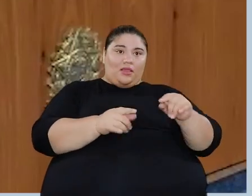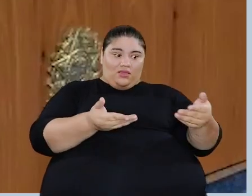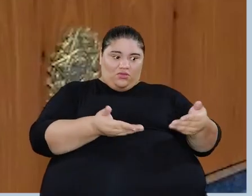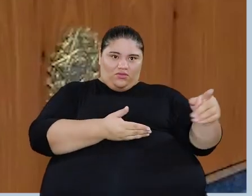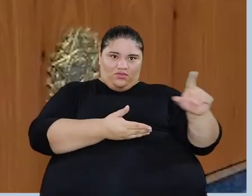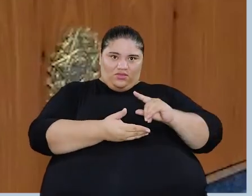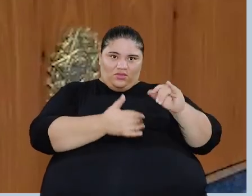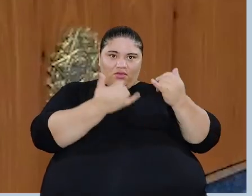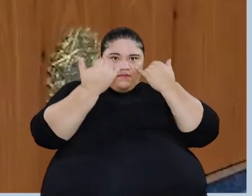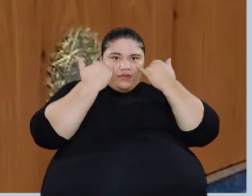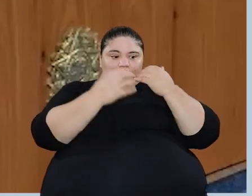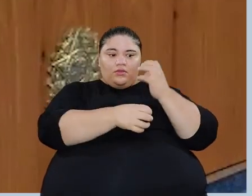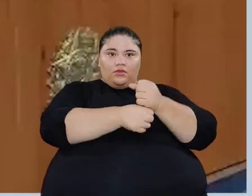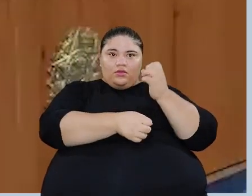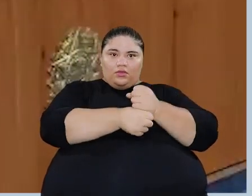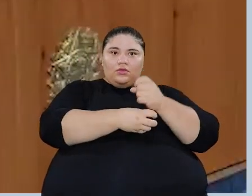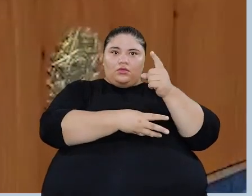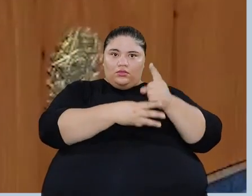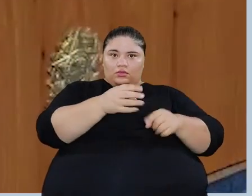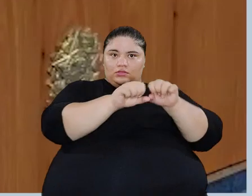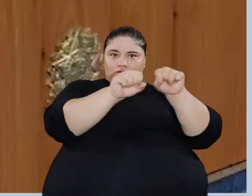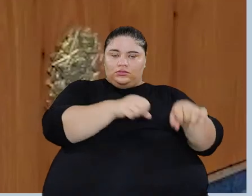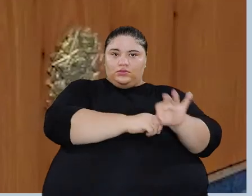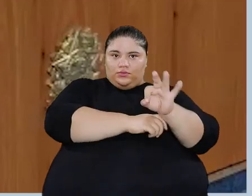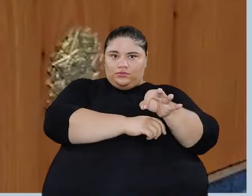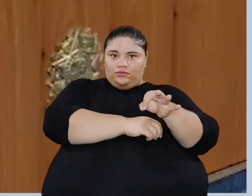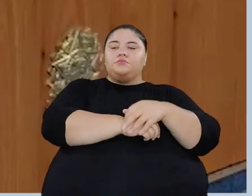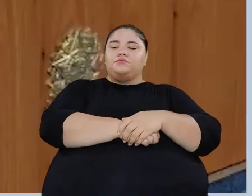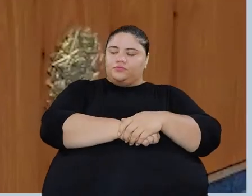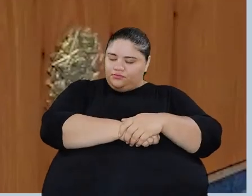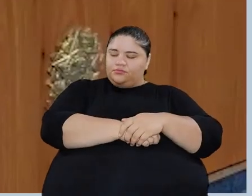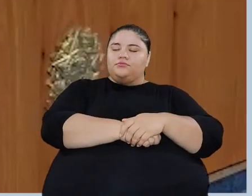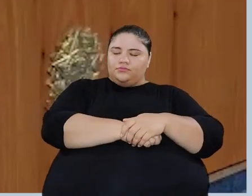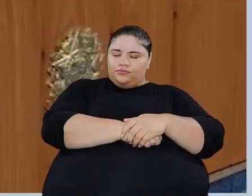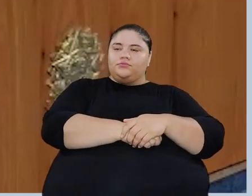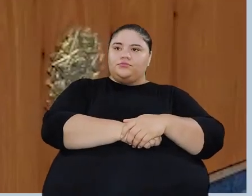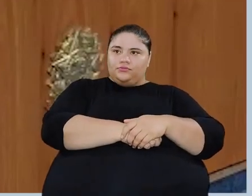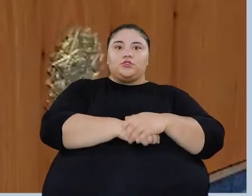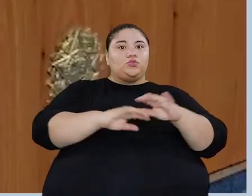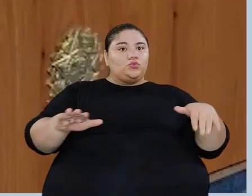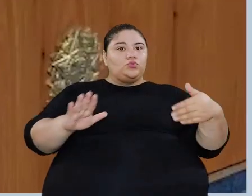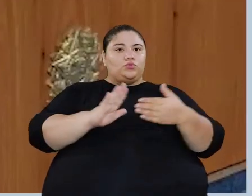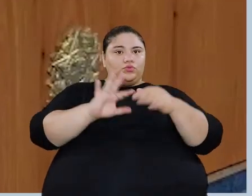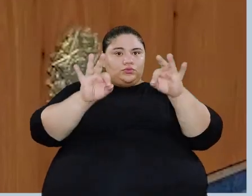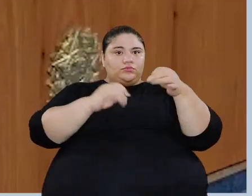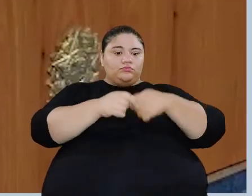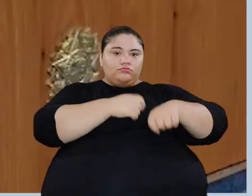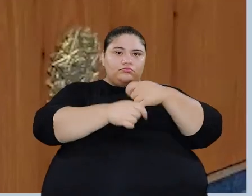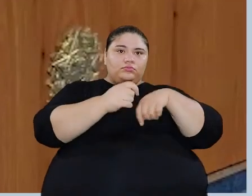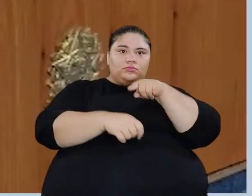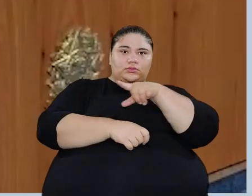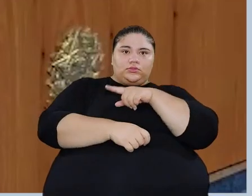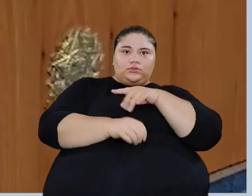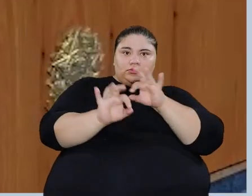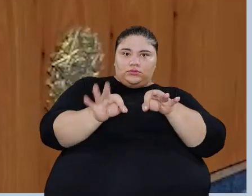então, a informação da base de cálculo e da alíquota no seu sistema, Uhum. de todas as operações. Todas as E operações. aqui você